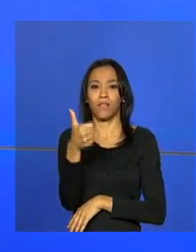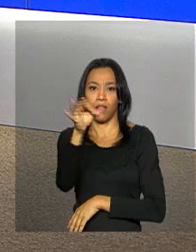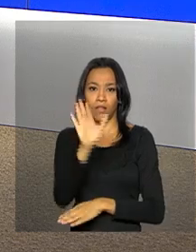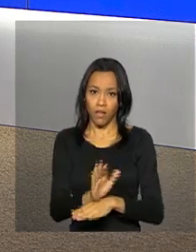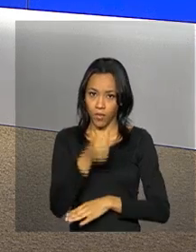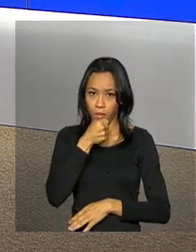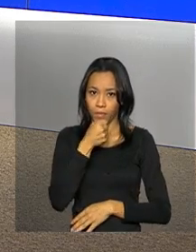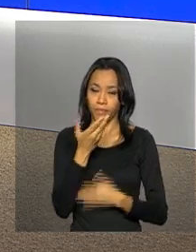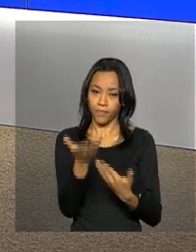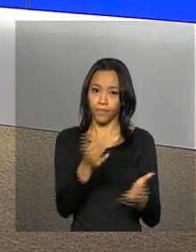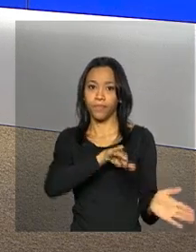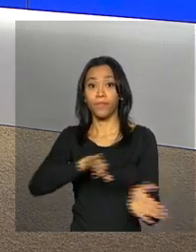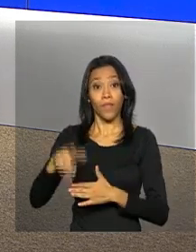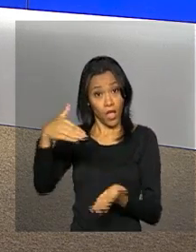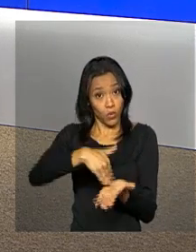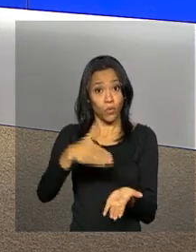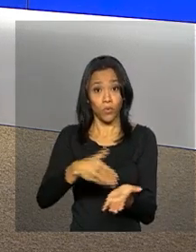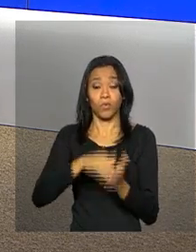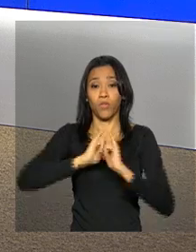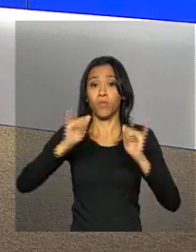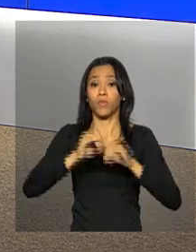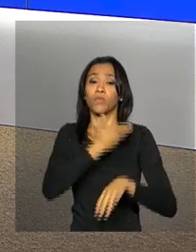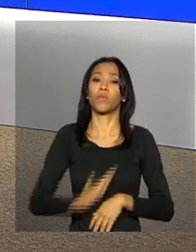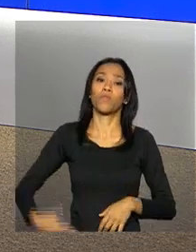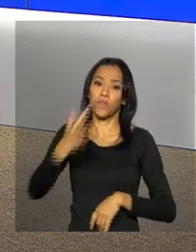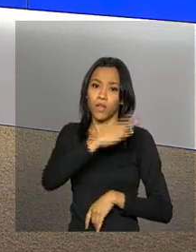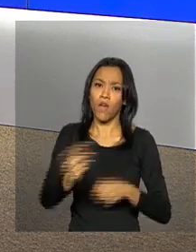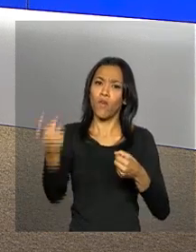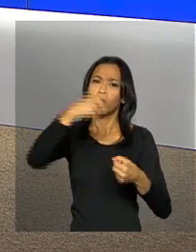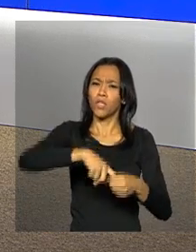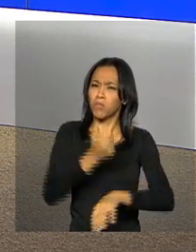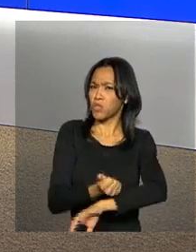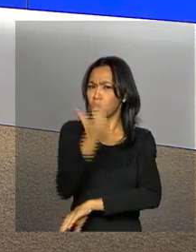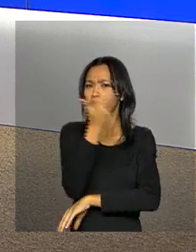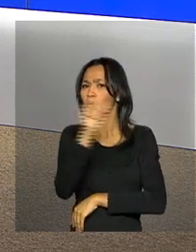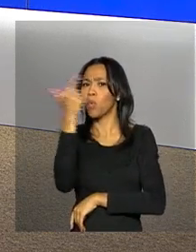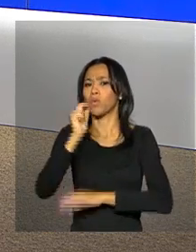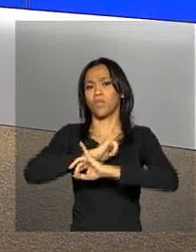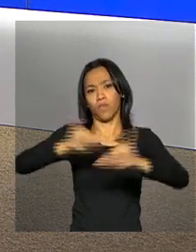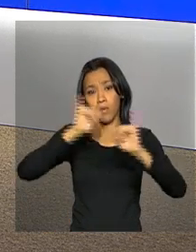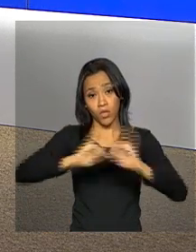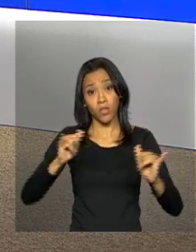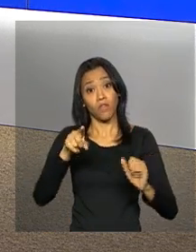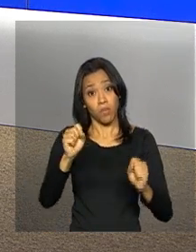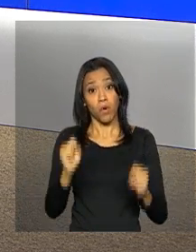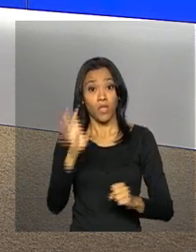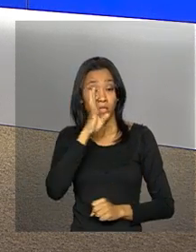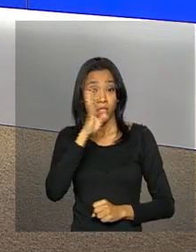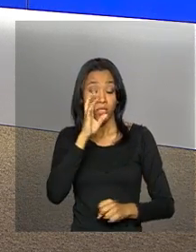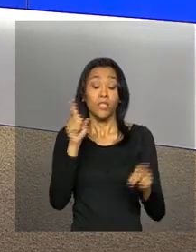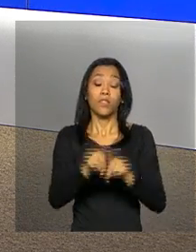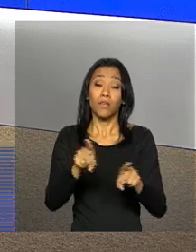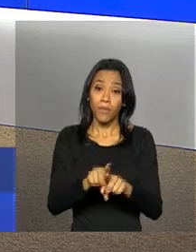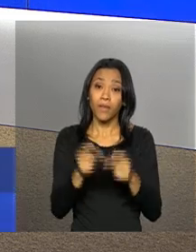tarde. Estas foram as últimas notícias do governo federal. Voltamos ao meio-dia com outras informações. Acompanhe as novidades também